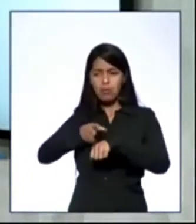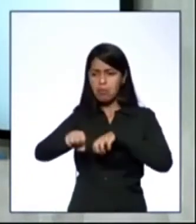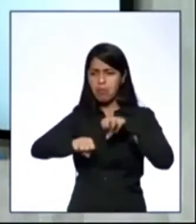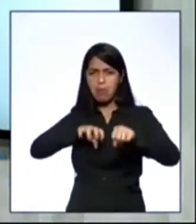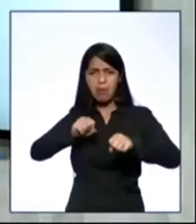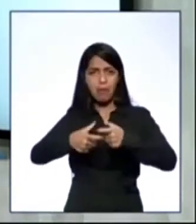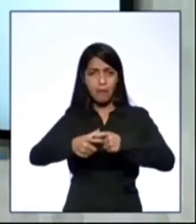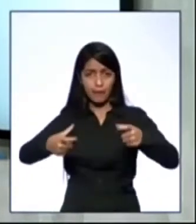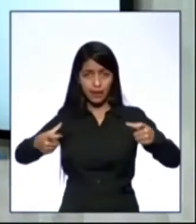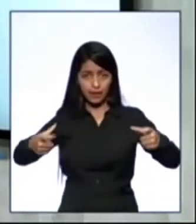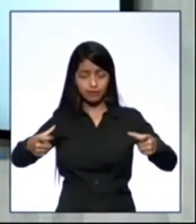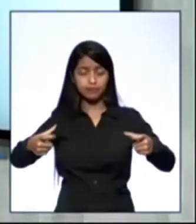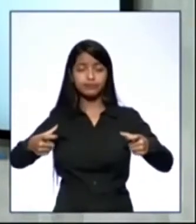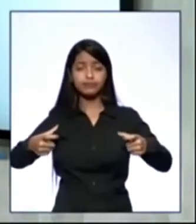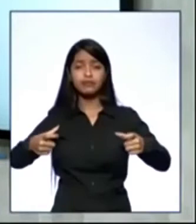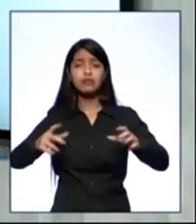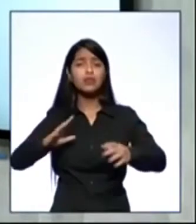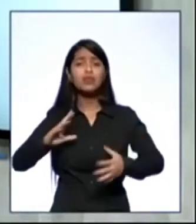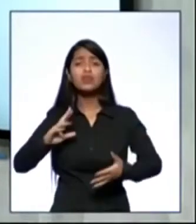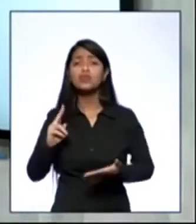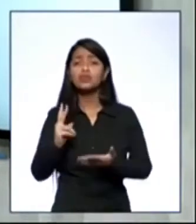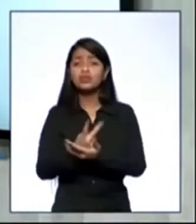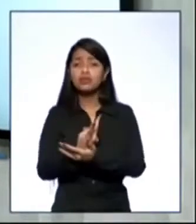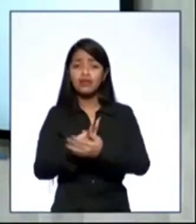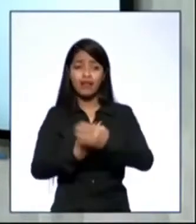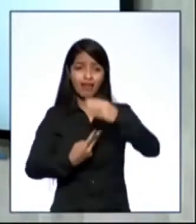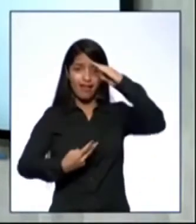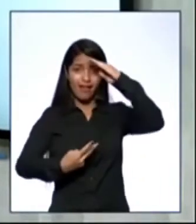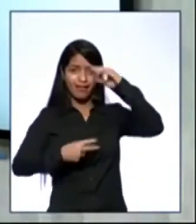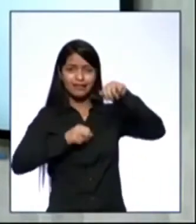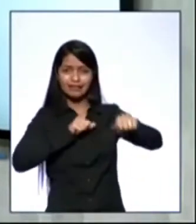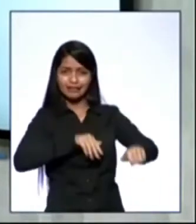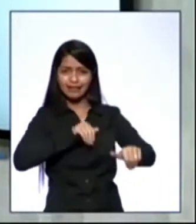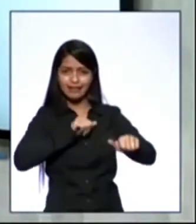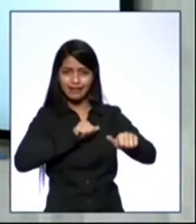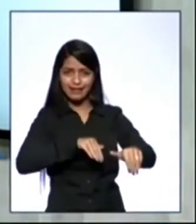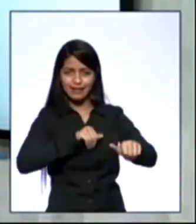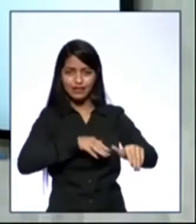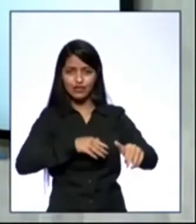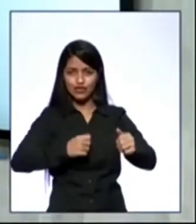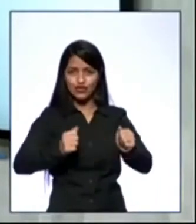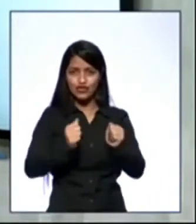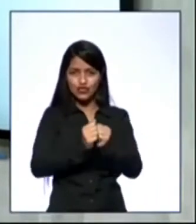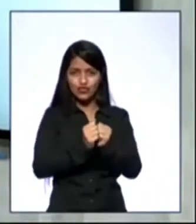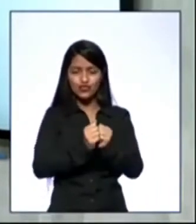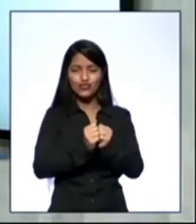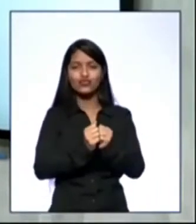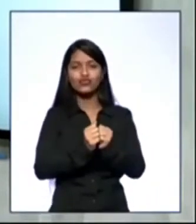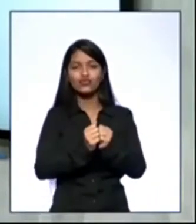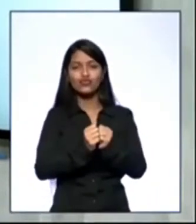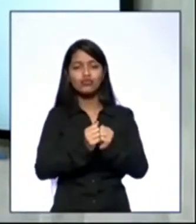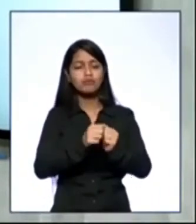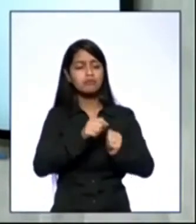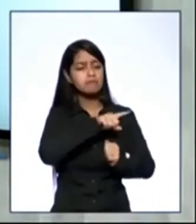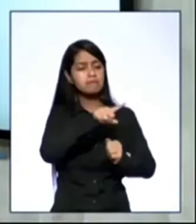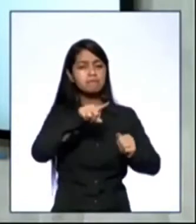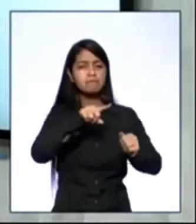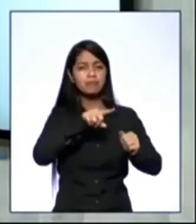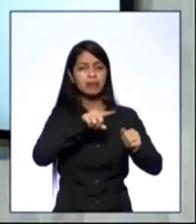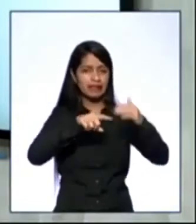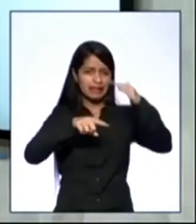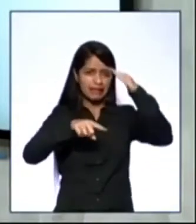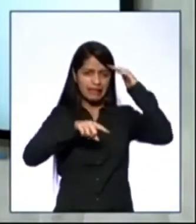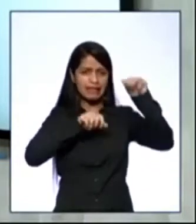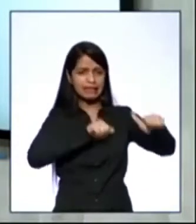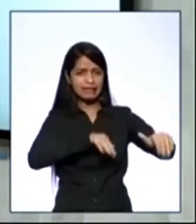territorial, os exércitos que lutam com Roma são feitos prisioneiros e posteriormente feitos